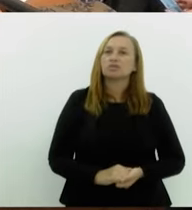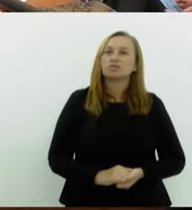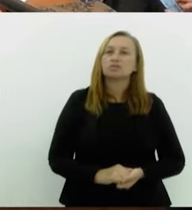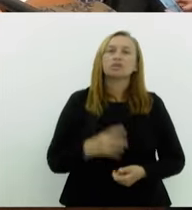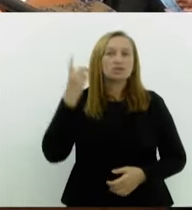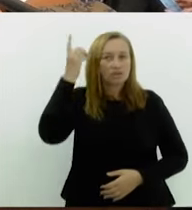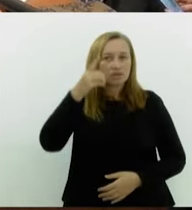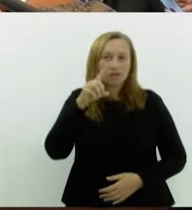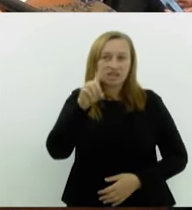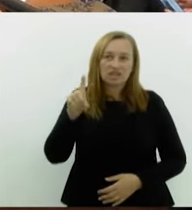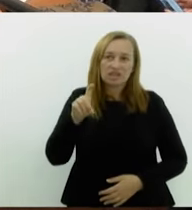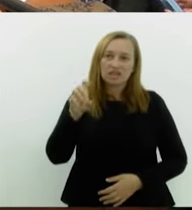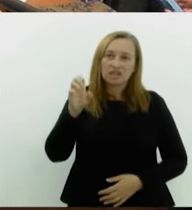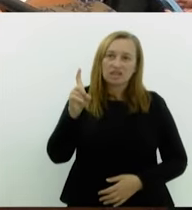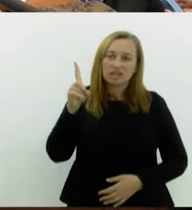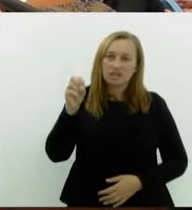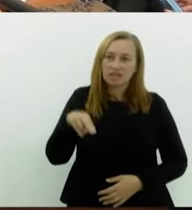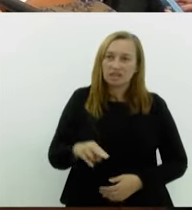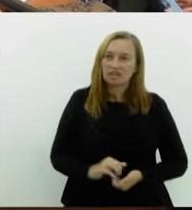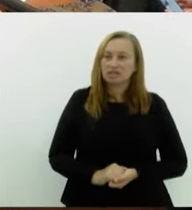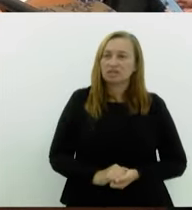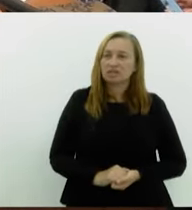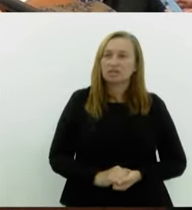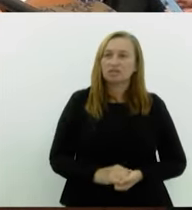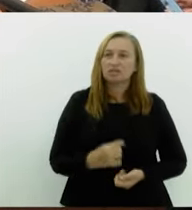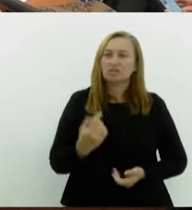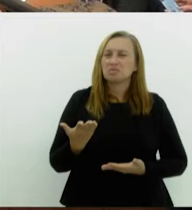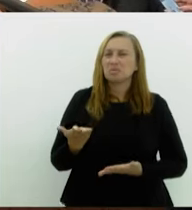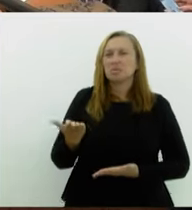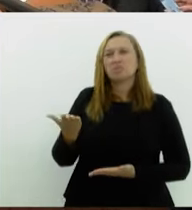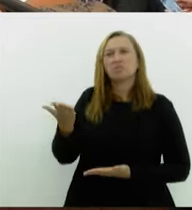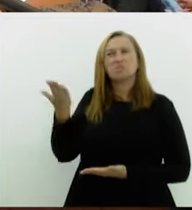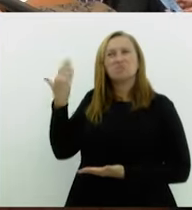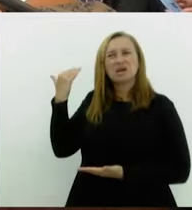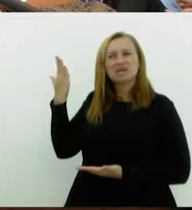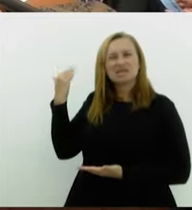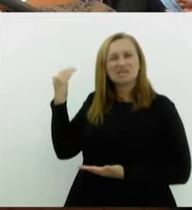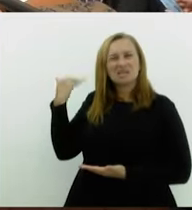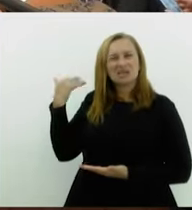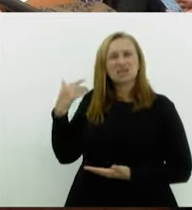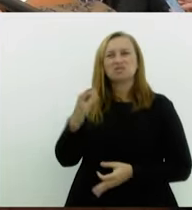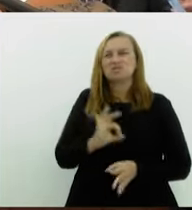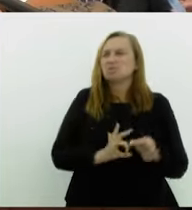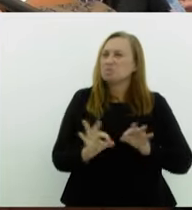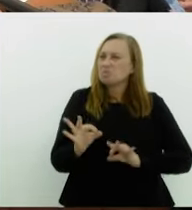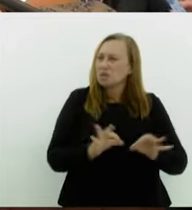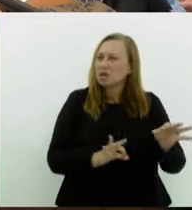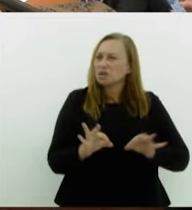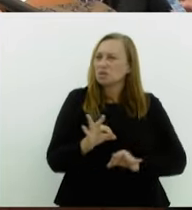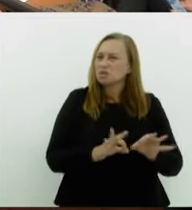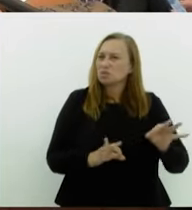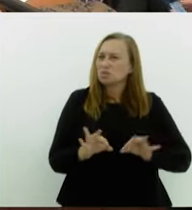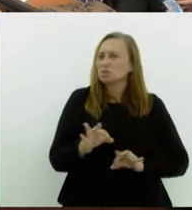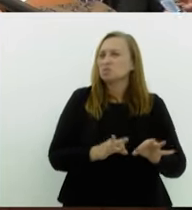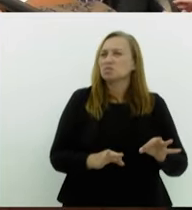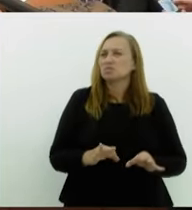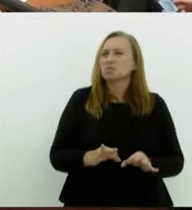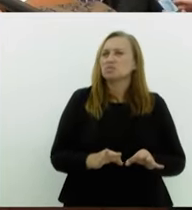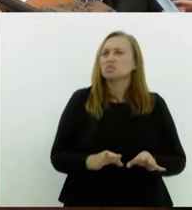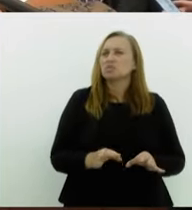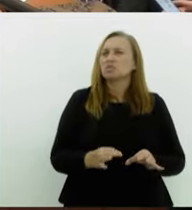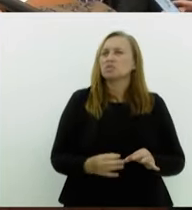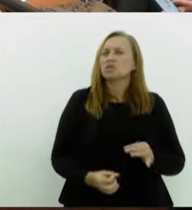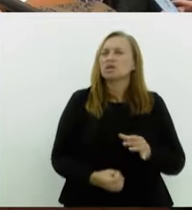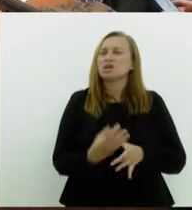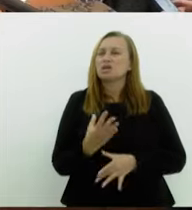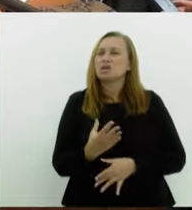deputada Zeidan, que diz o seguinte: a gente na época fizemos planos de contingência e para